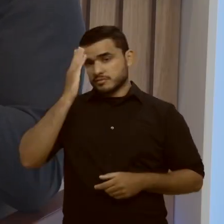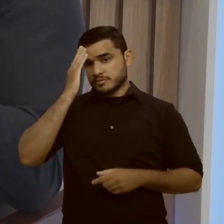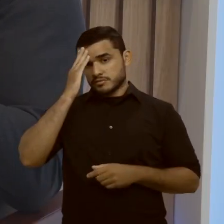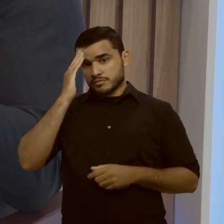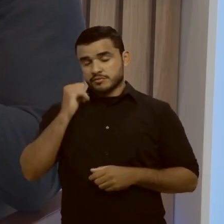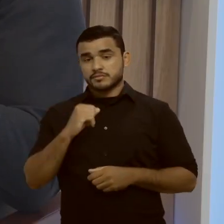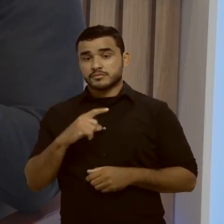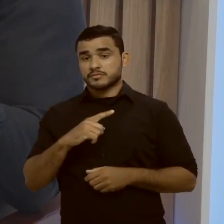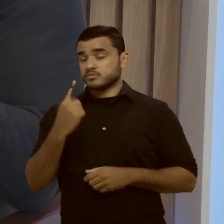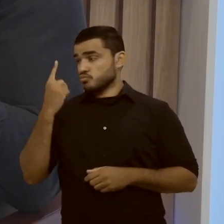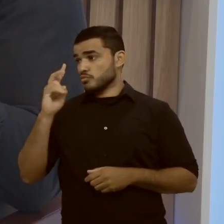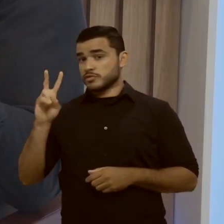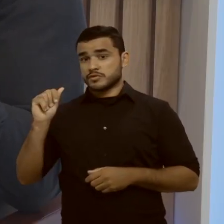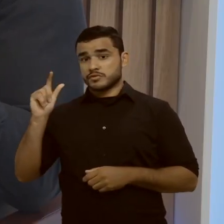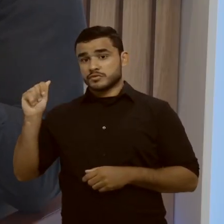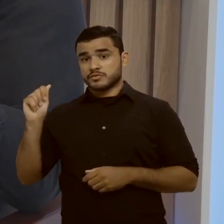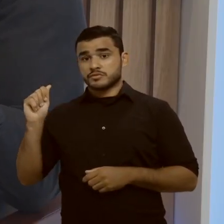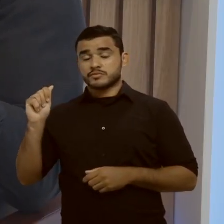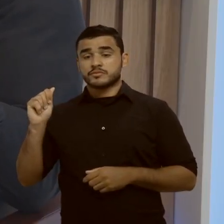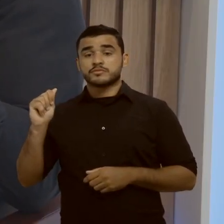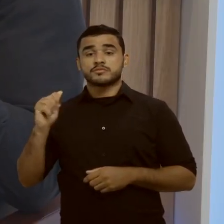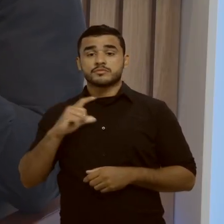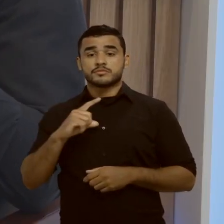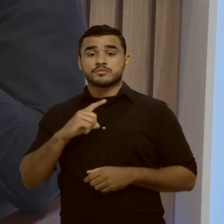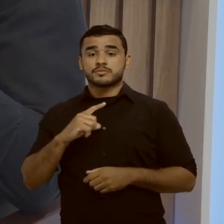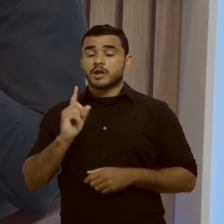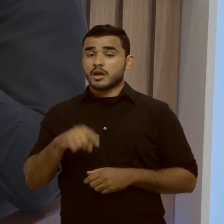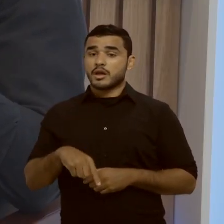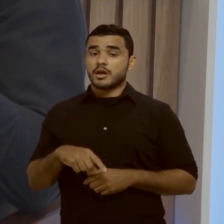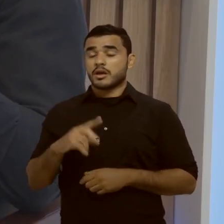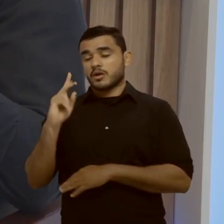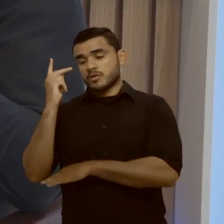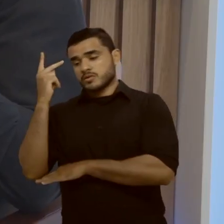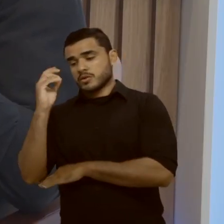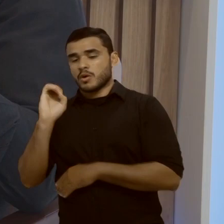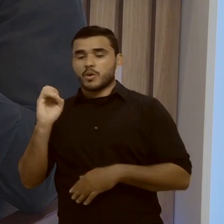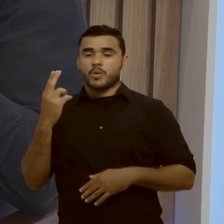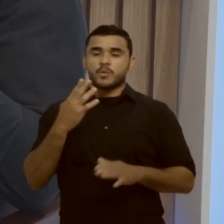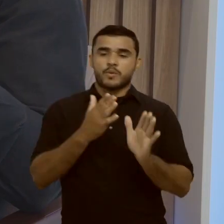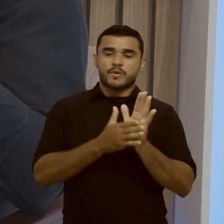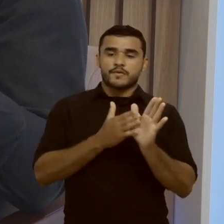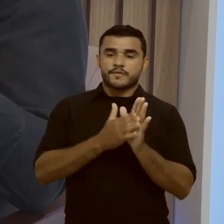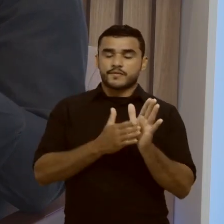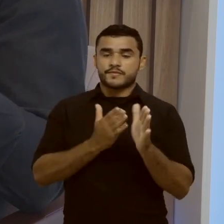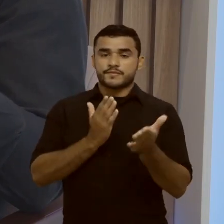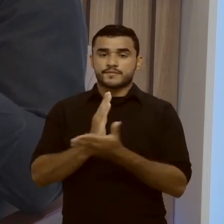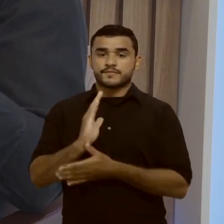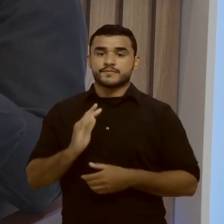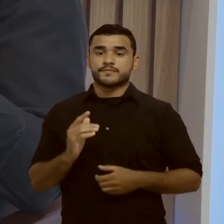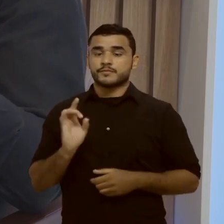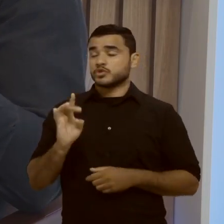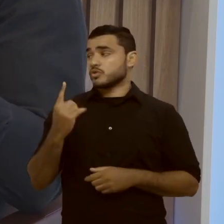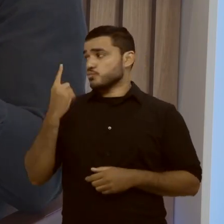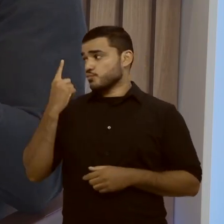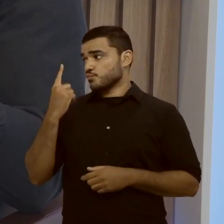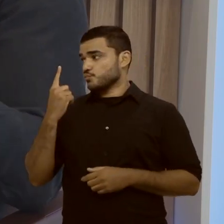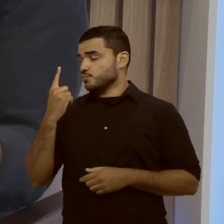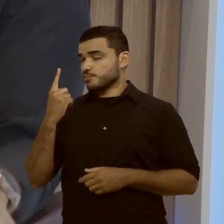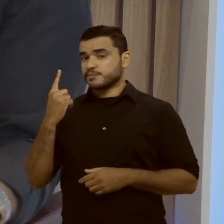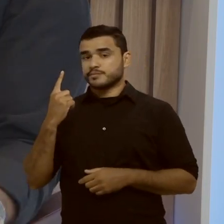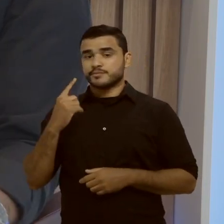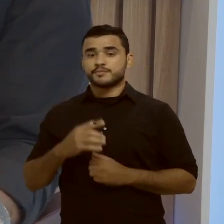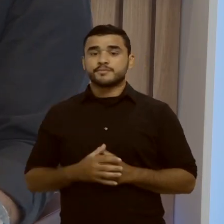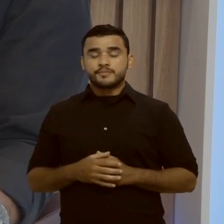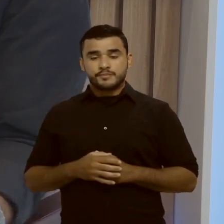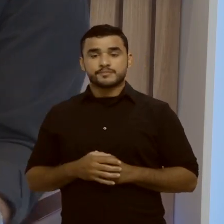só tem uma vaga para esse grupo e a briga é cearense. Ou Horizonte ou Ferroviário se classifica. Infelizmente, só vai se classificar um dos dois